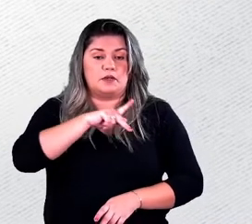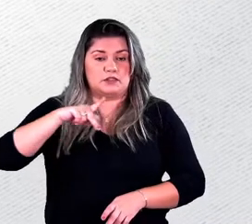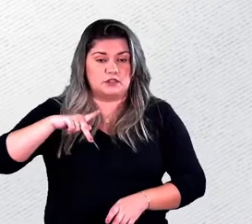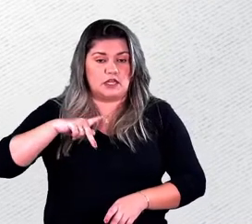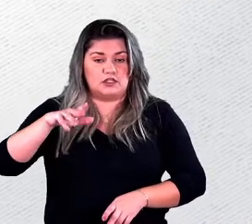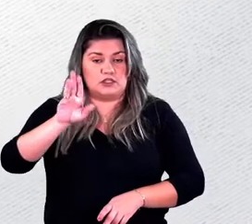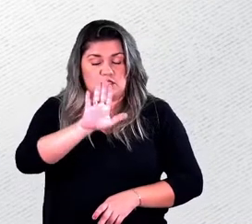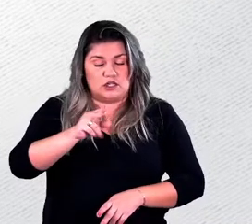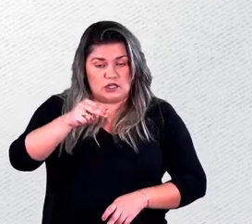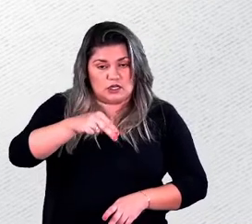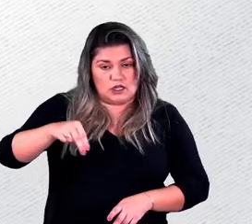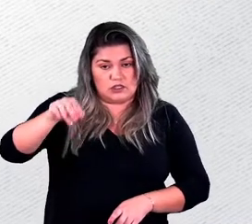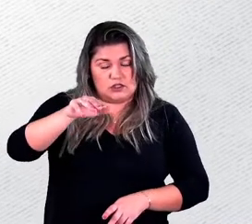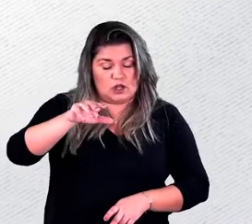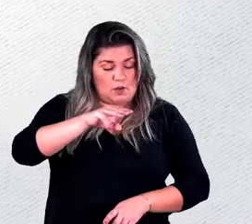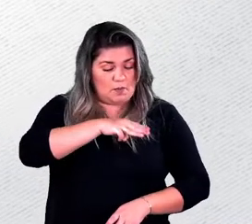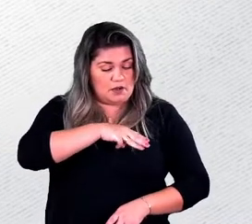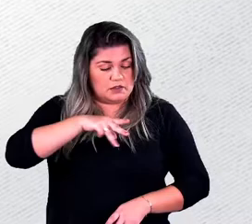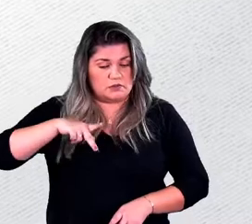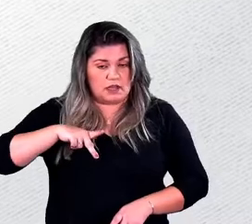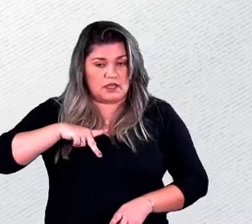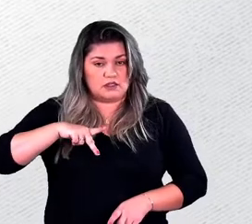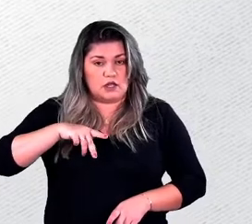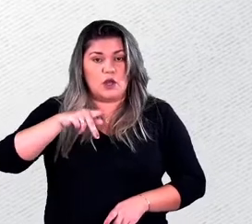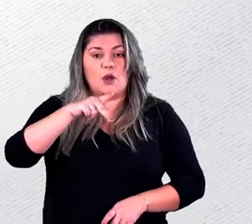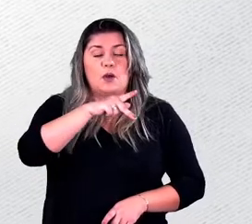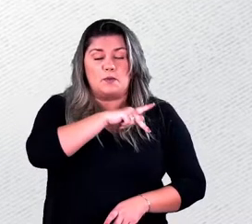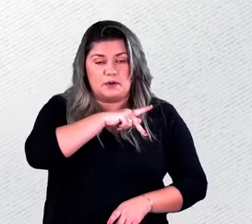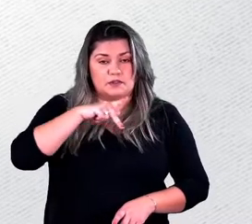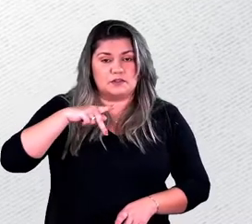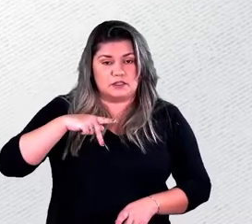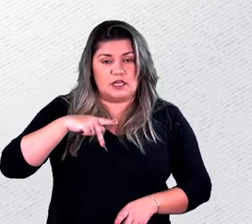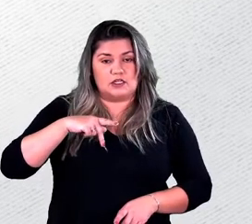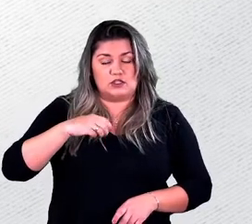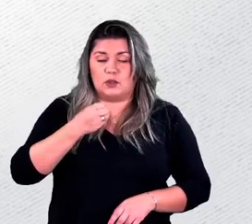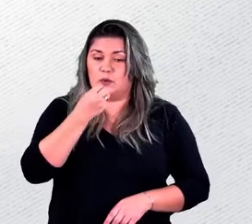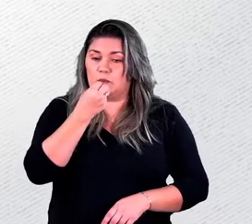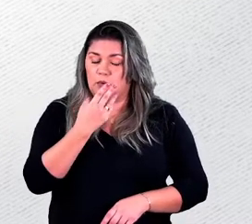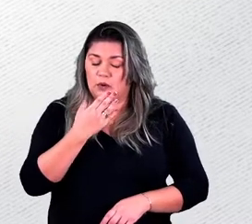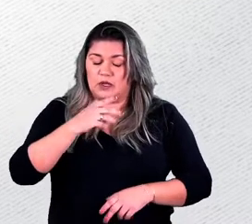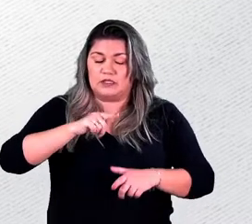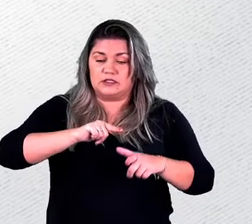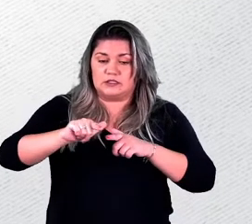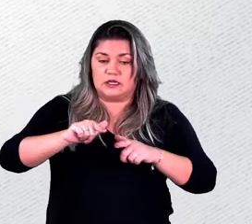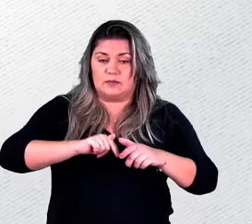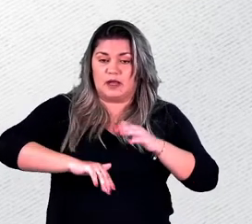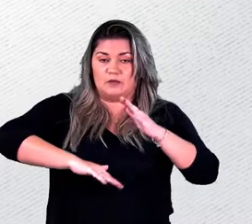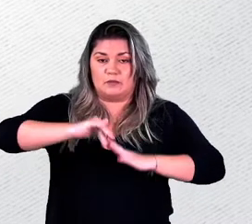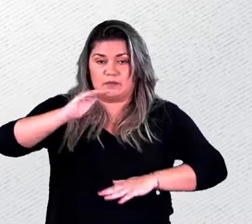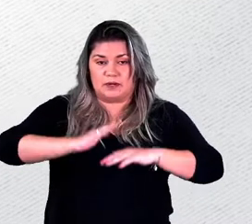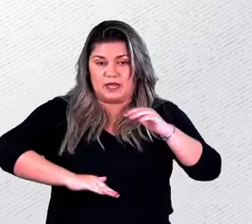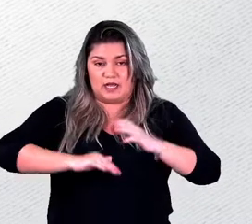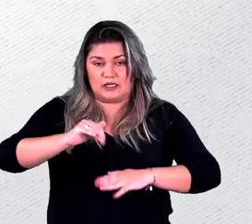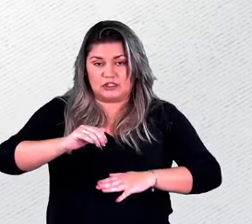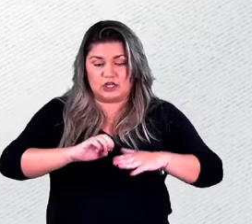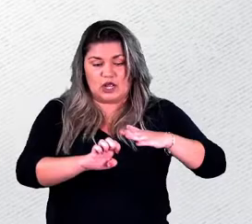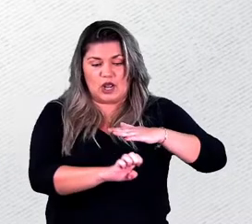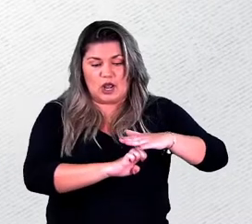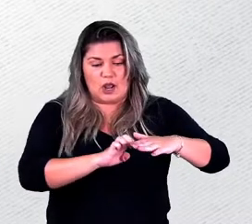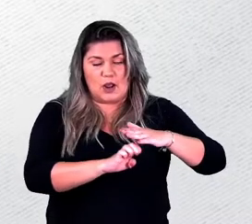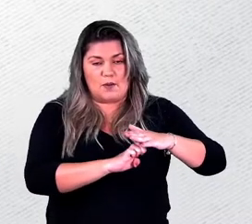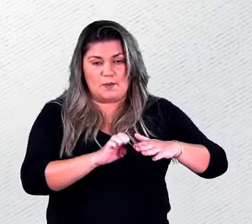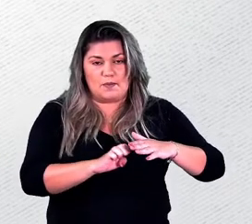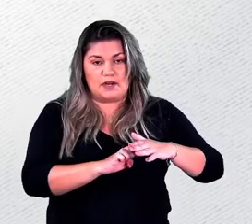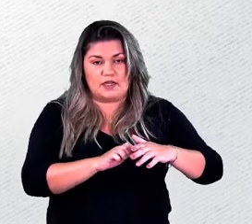de capacitação do ministério público e presidente do grupo de trabalho de boas práticas em falência e Recuperação de empresas do